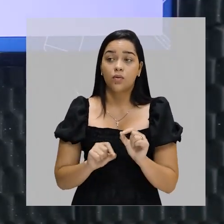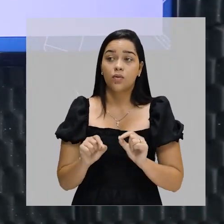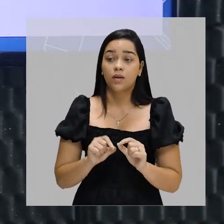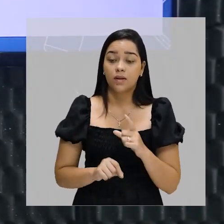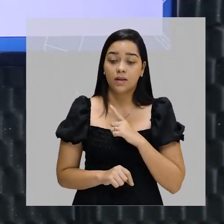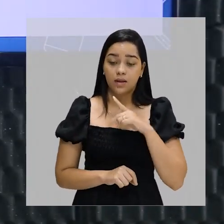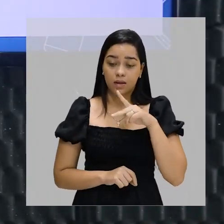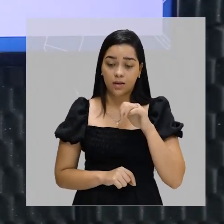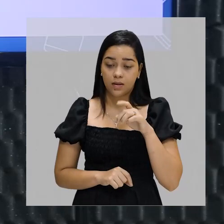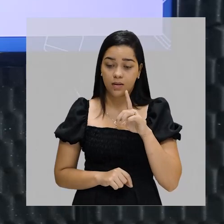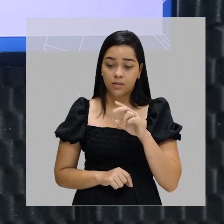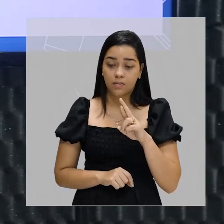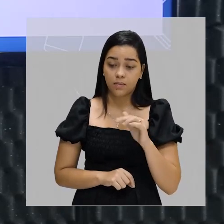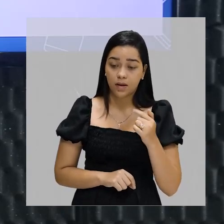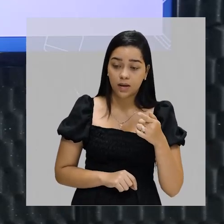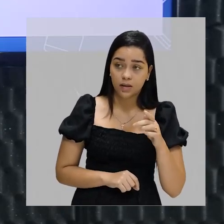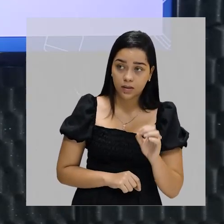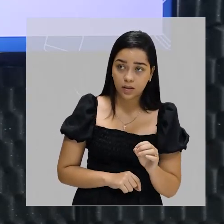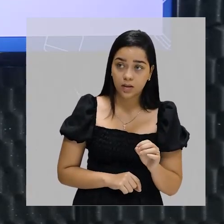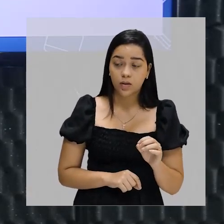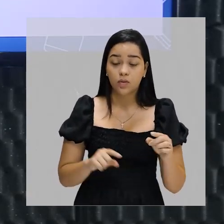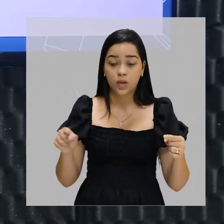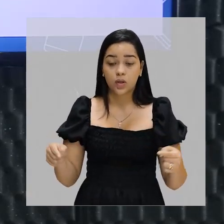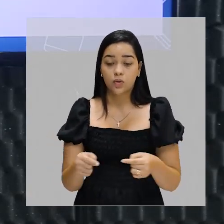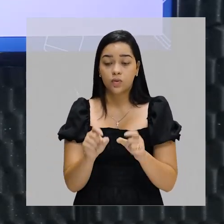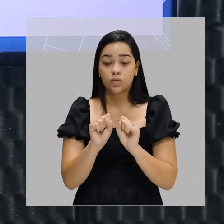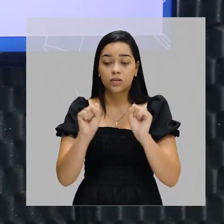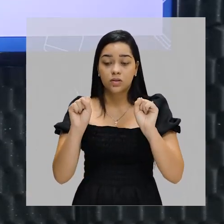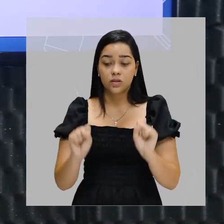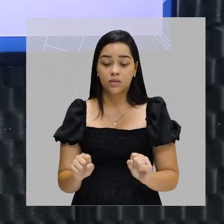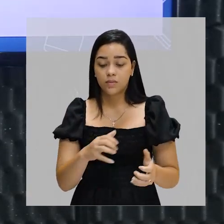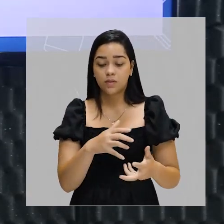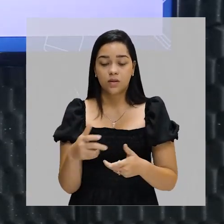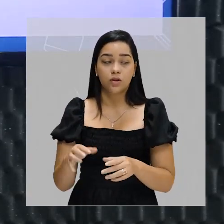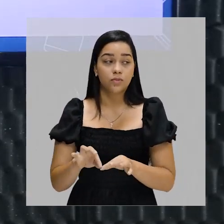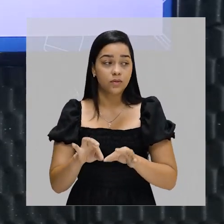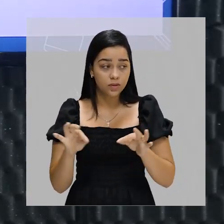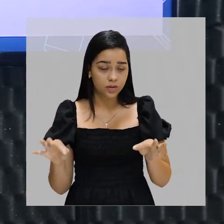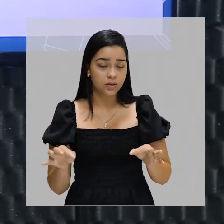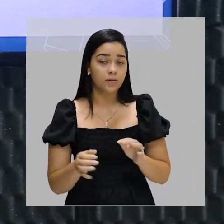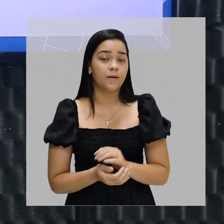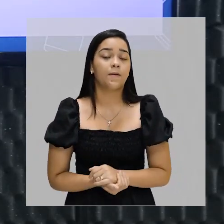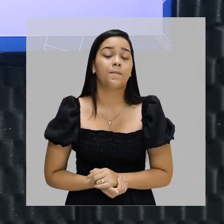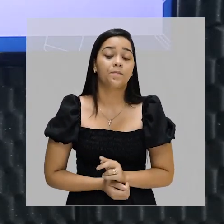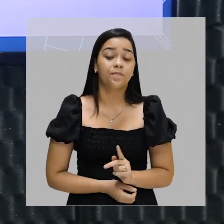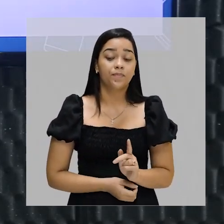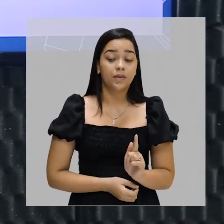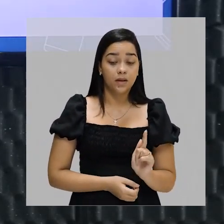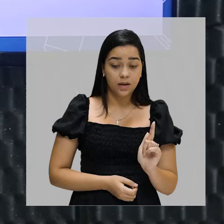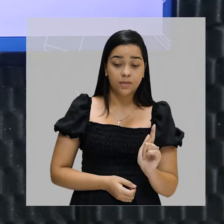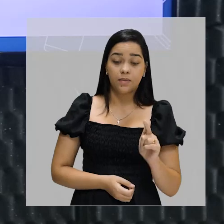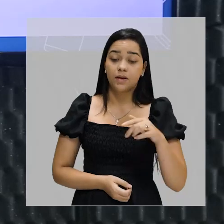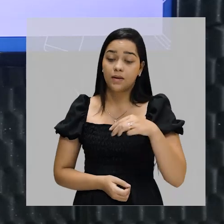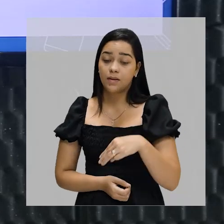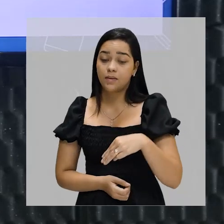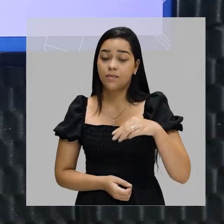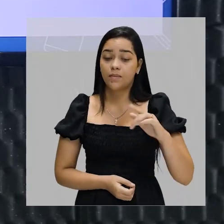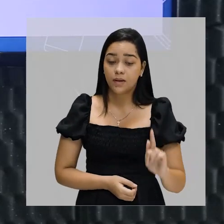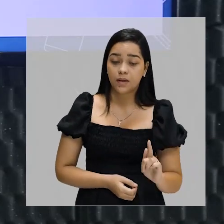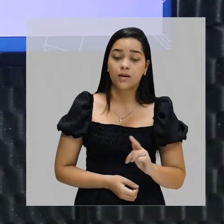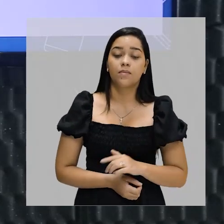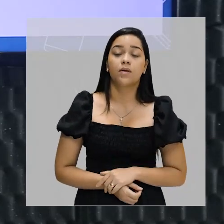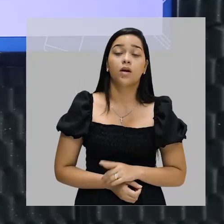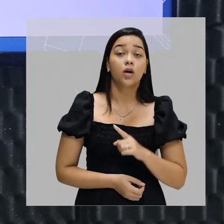unidade padrão, certo? Segundo o Sistema Internacional de Unidades. Grama, miligrama. A